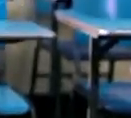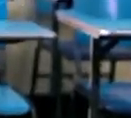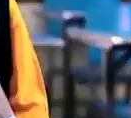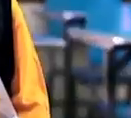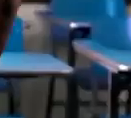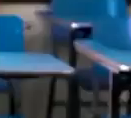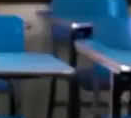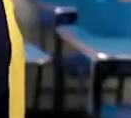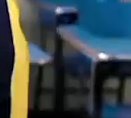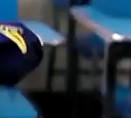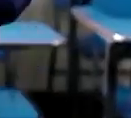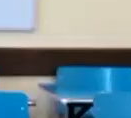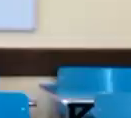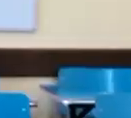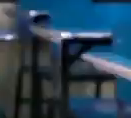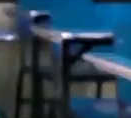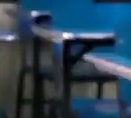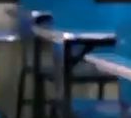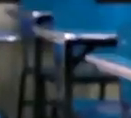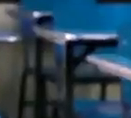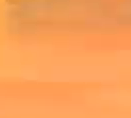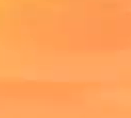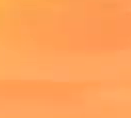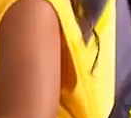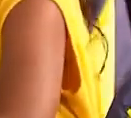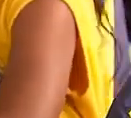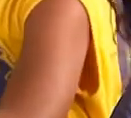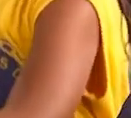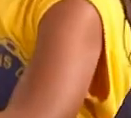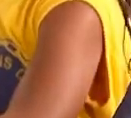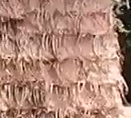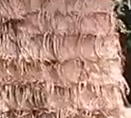e veja como você constrói essa história.